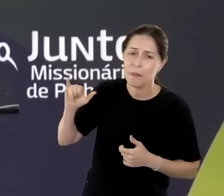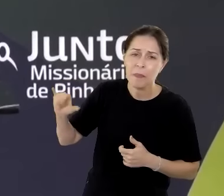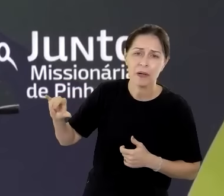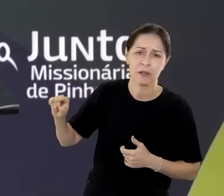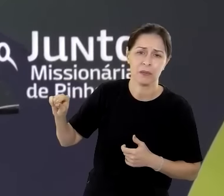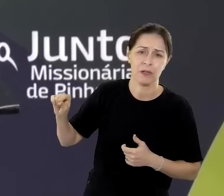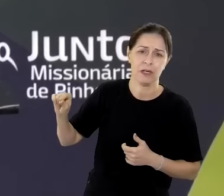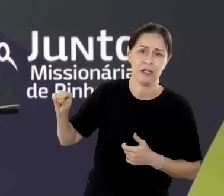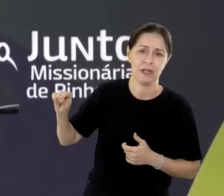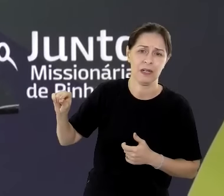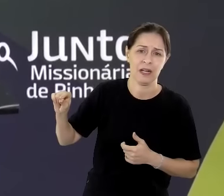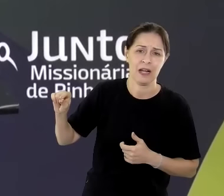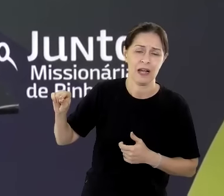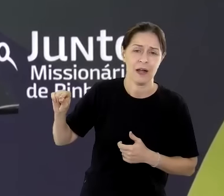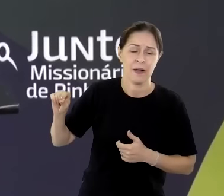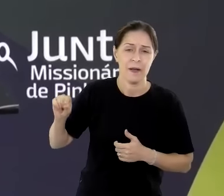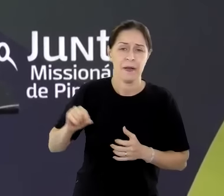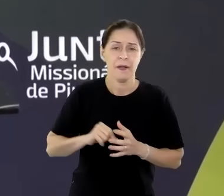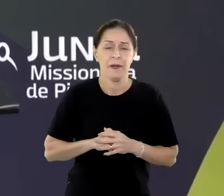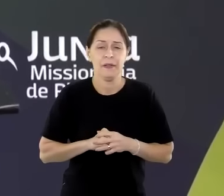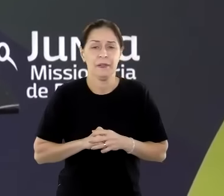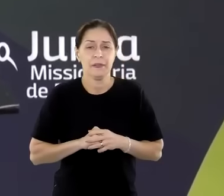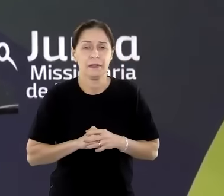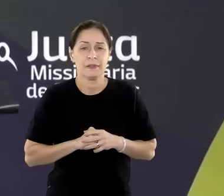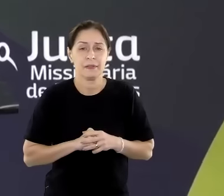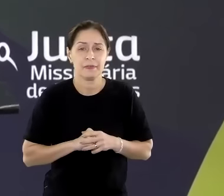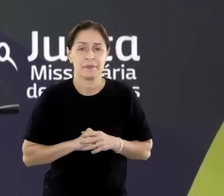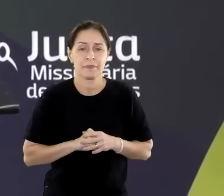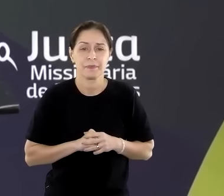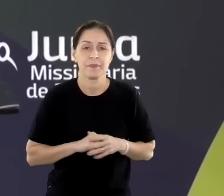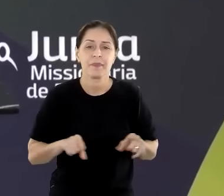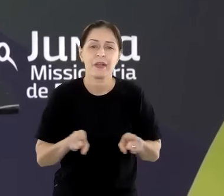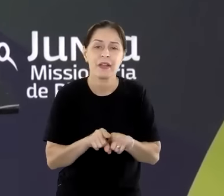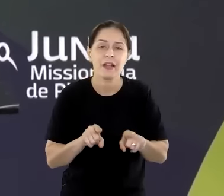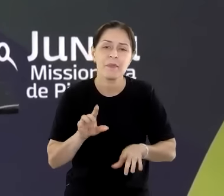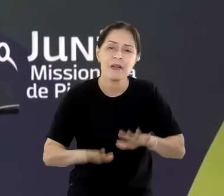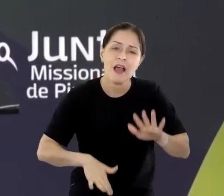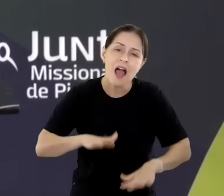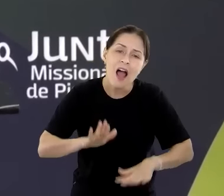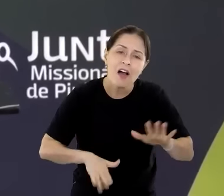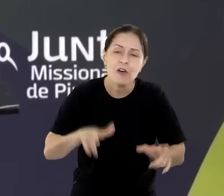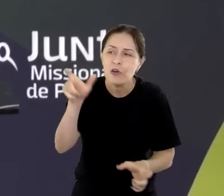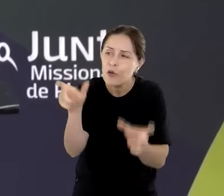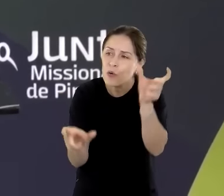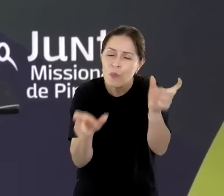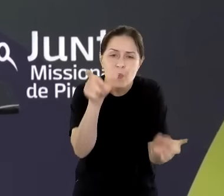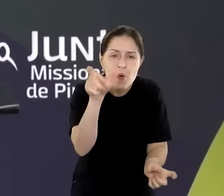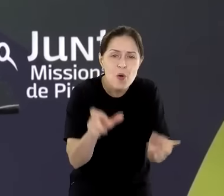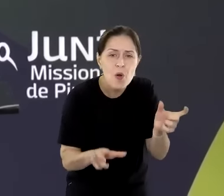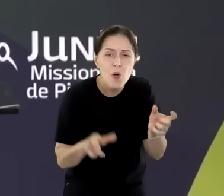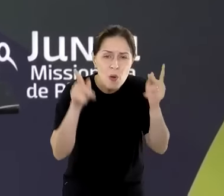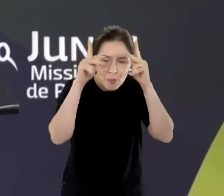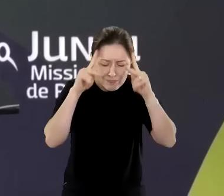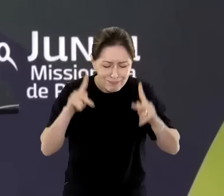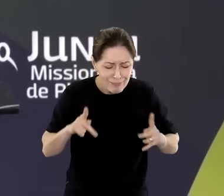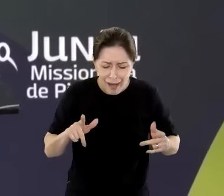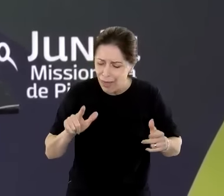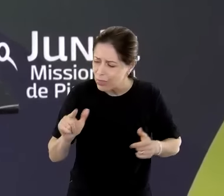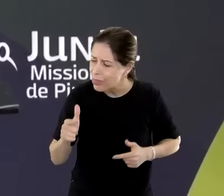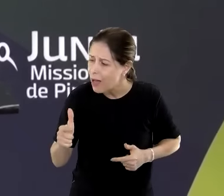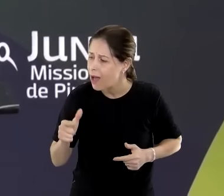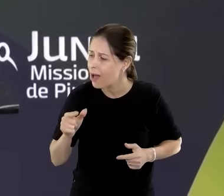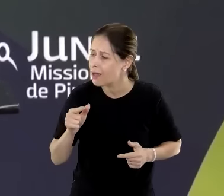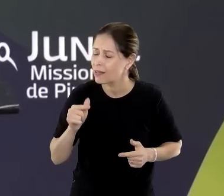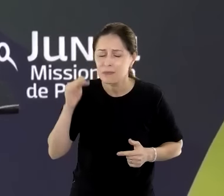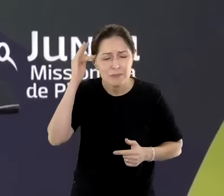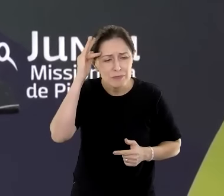tem gente que não vive em paz, porque tem medo do amanhã, medo da velhice, medo da morte, medo da doença, medo do casamento,